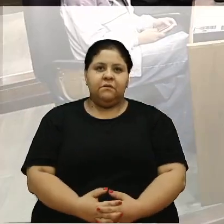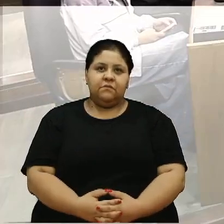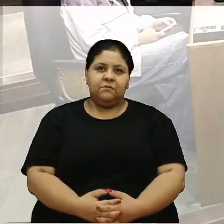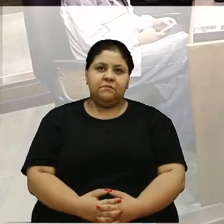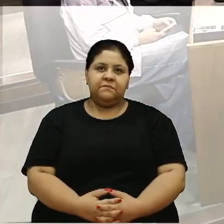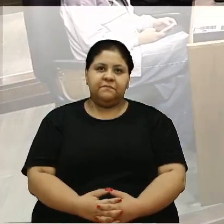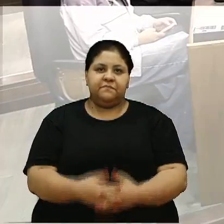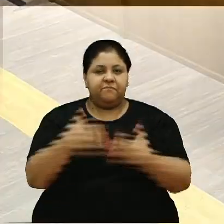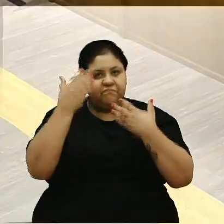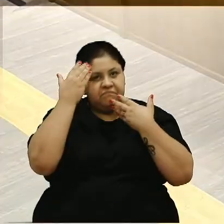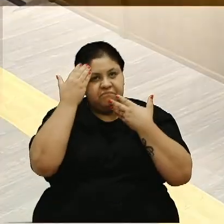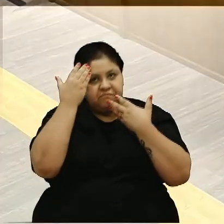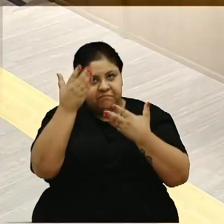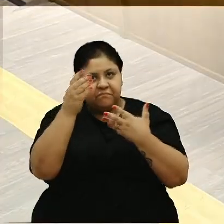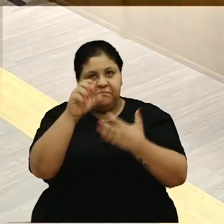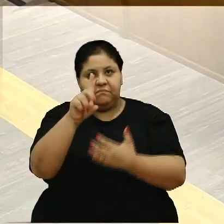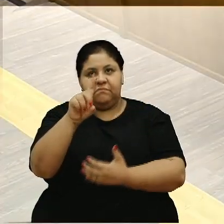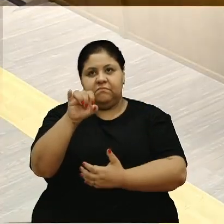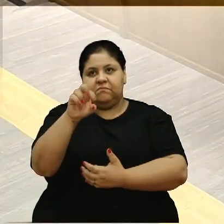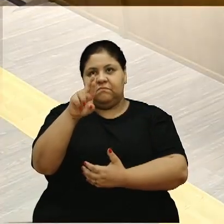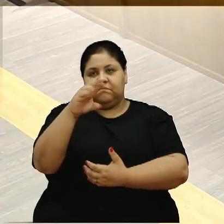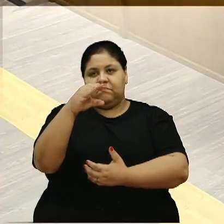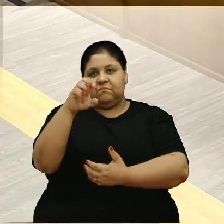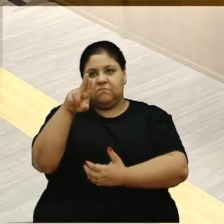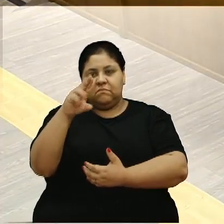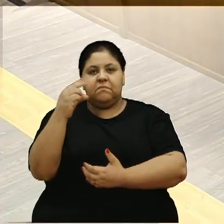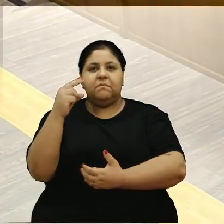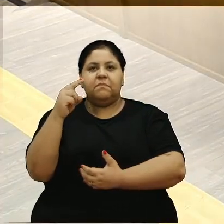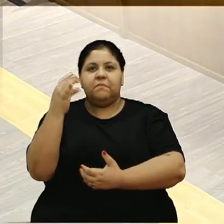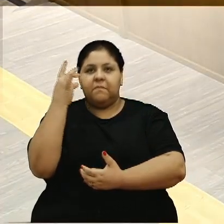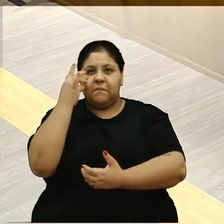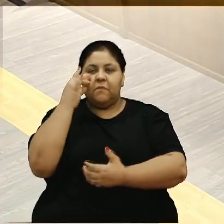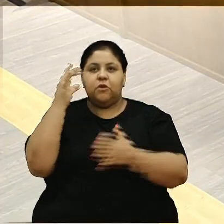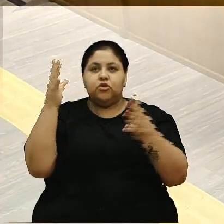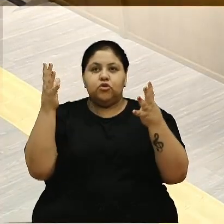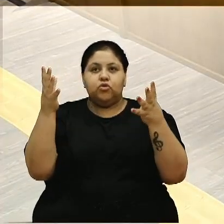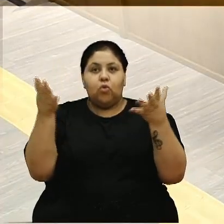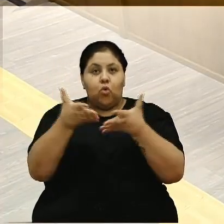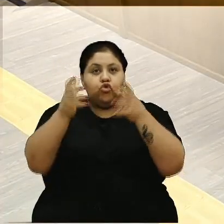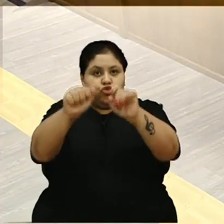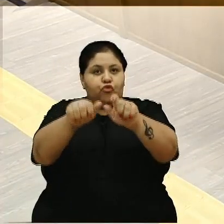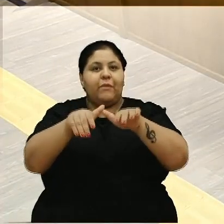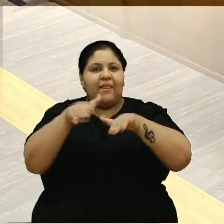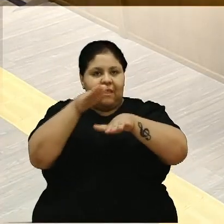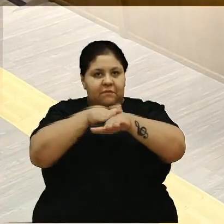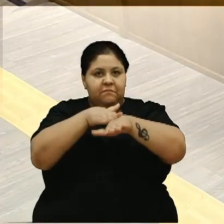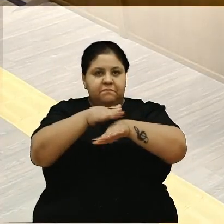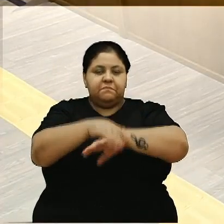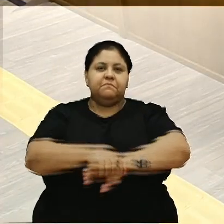Muito obrigada ao seu Dirceu pela presença aqui, junto conosco no plenário nesse momento.